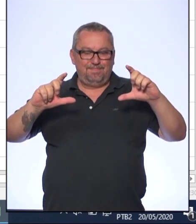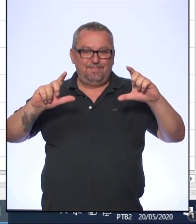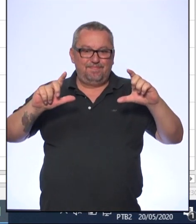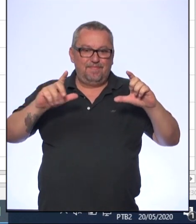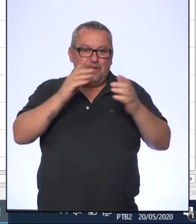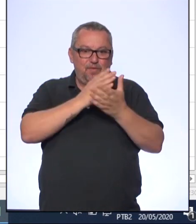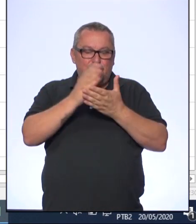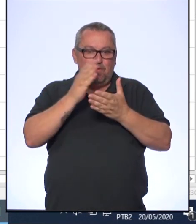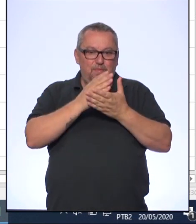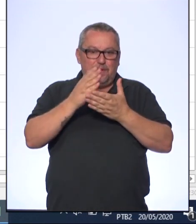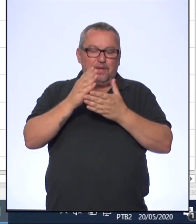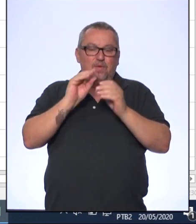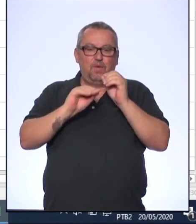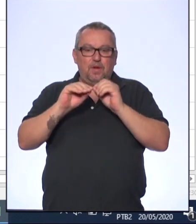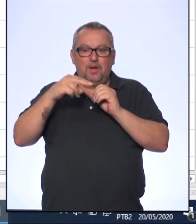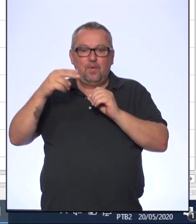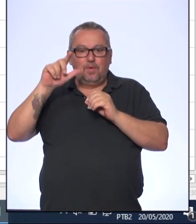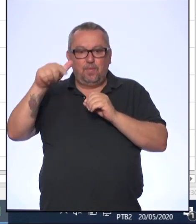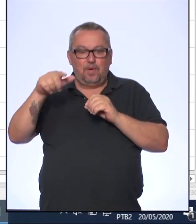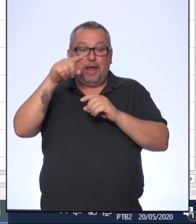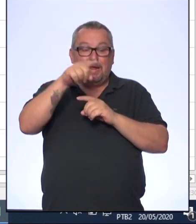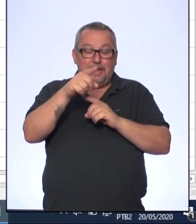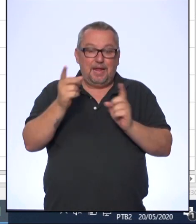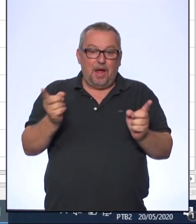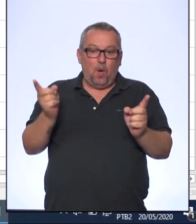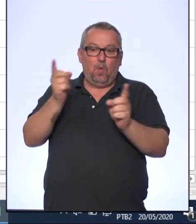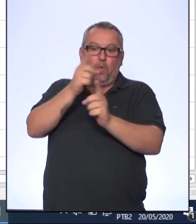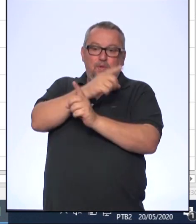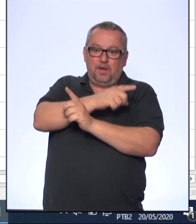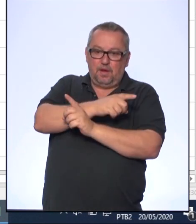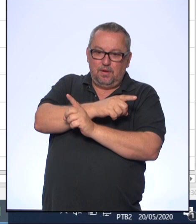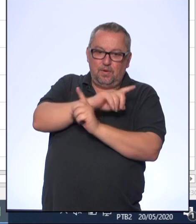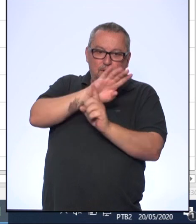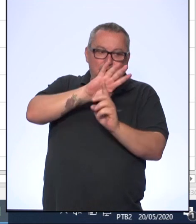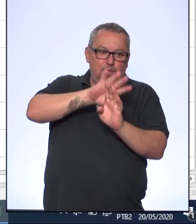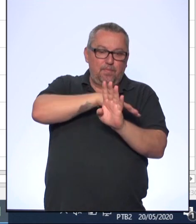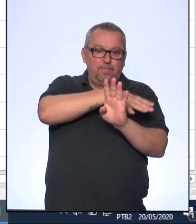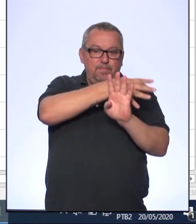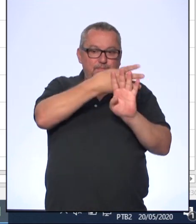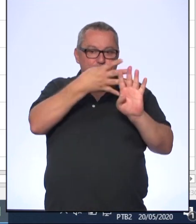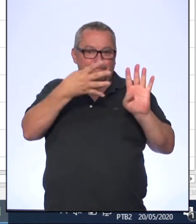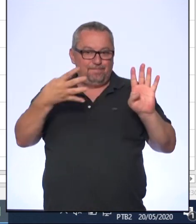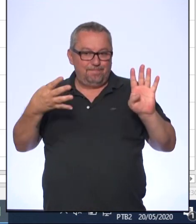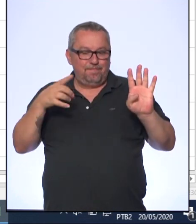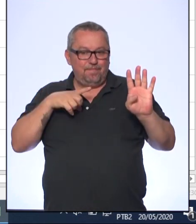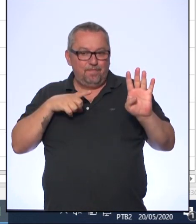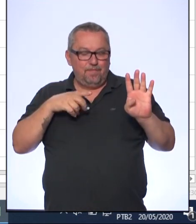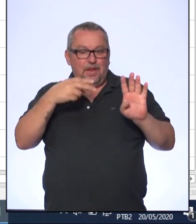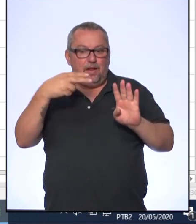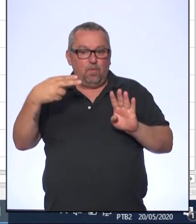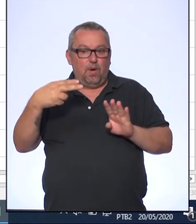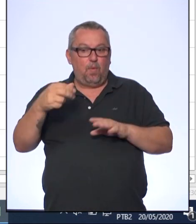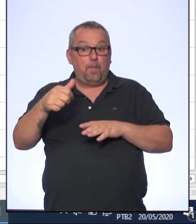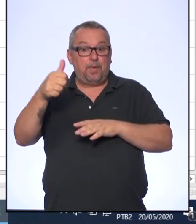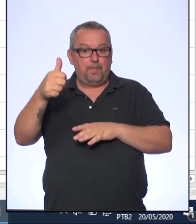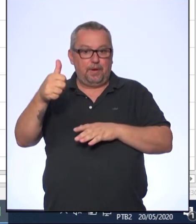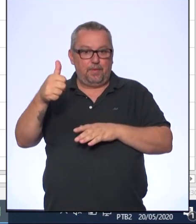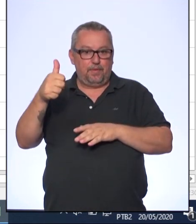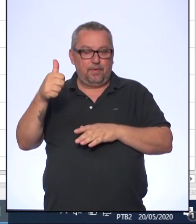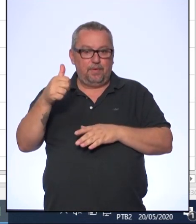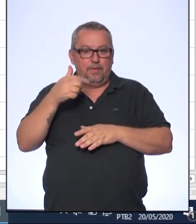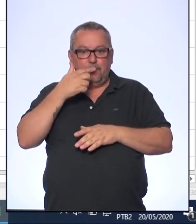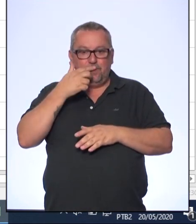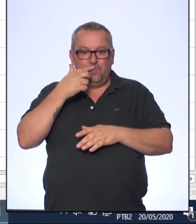geralmente começa a conta e põe o igual depois. Nessa planilha eletrônica, nós temos que colocar o igual primeiro. Então eu